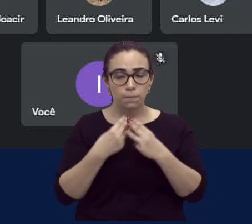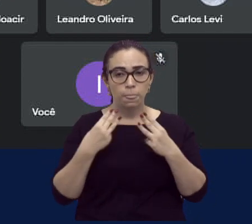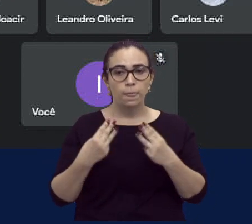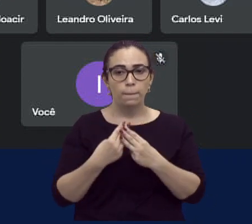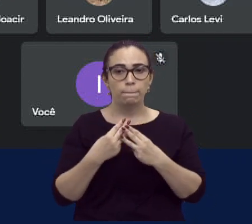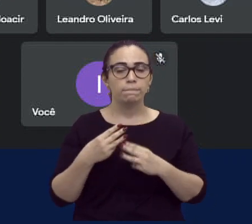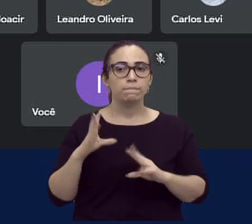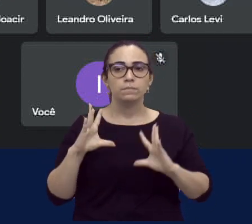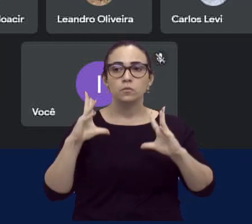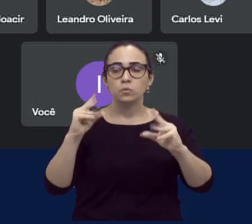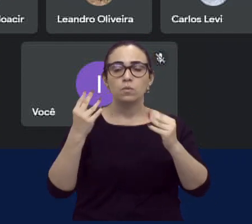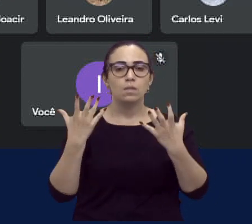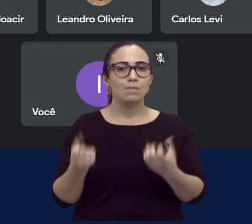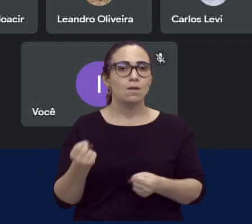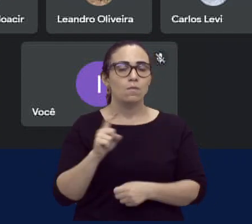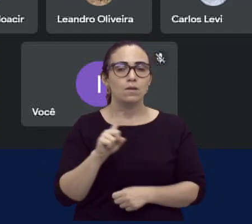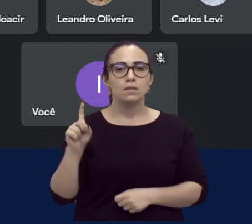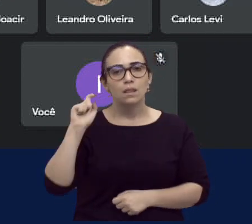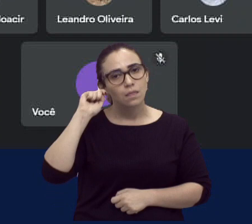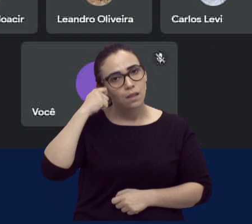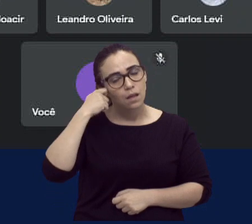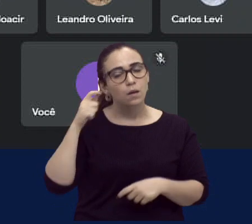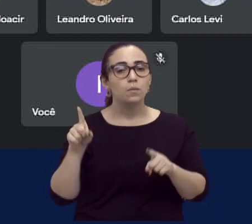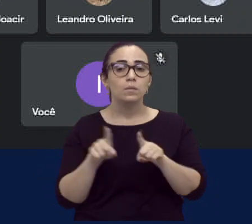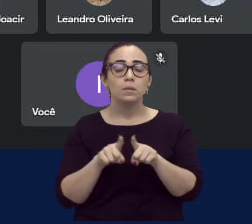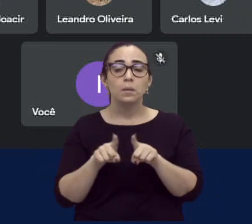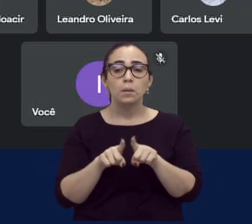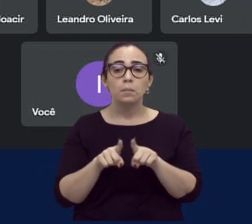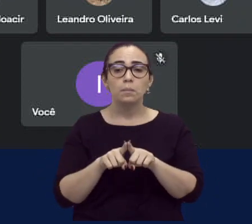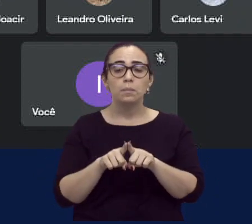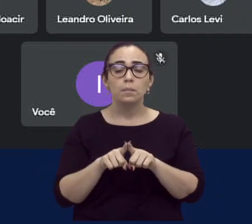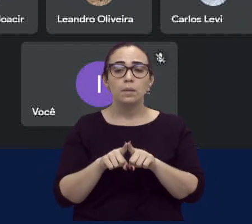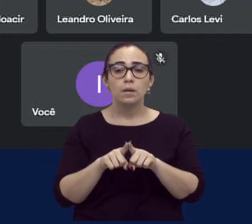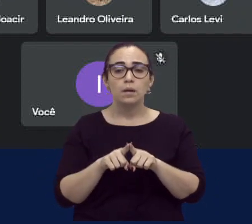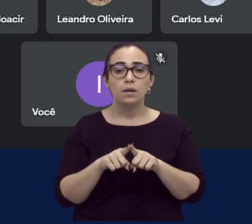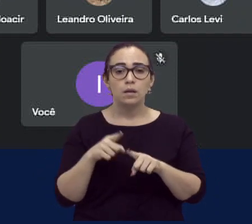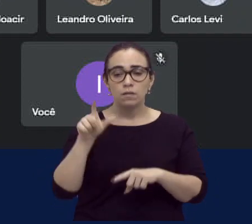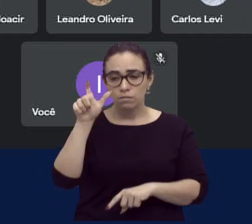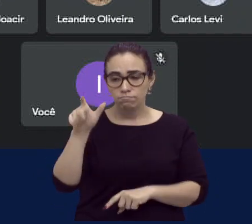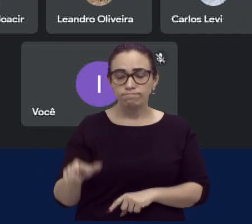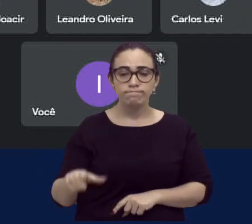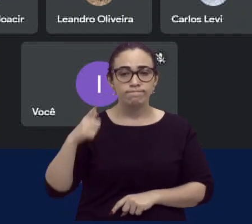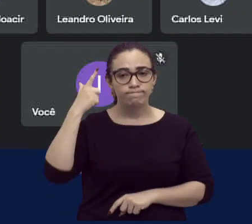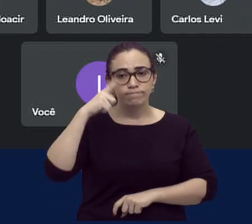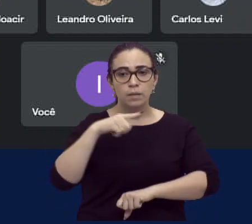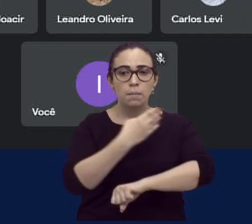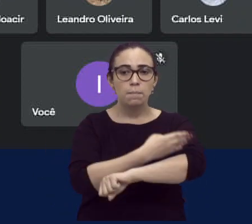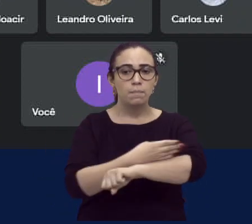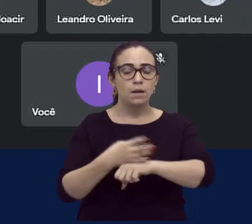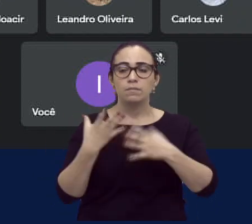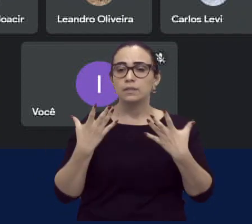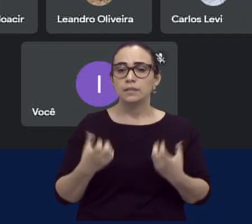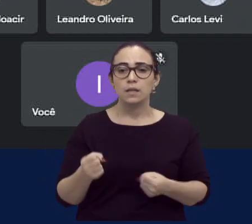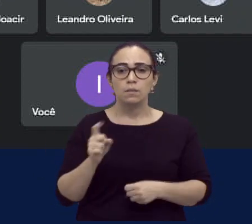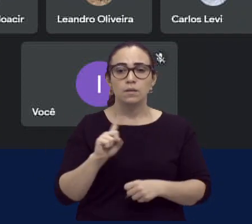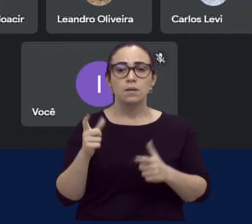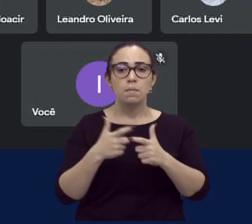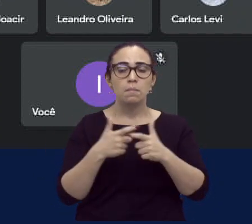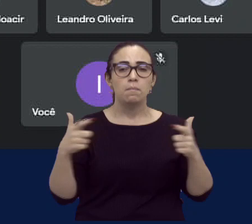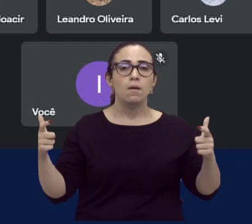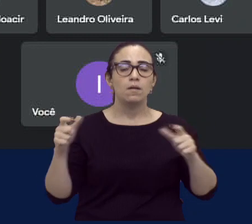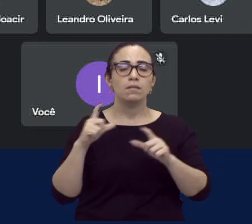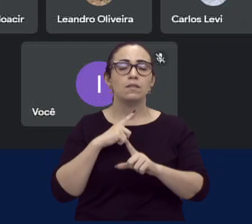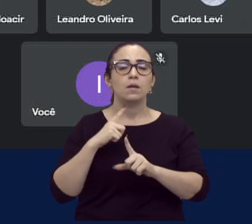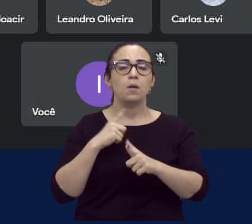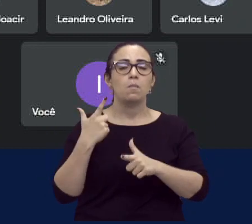era aceito pelos negros e também não era aceito por ser branco, em uma sociedade que tinha